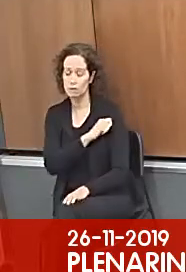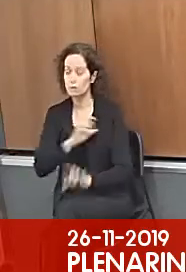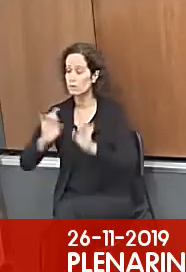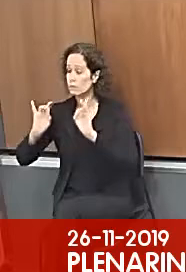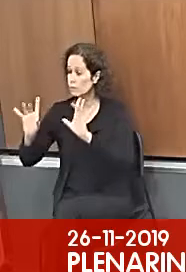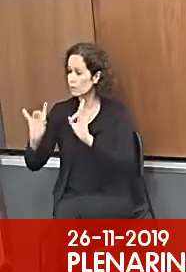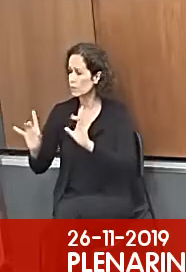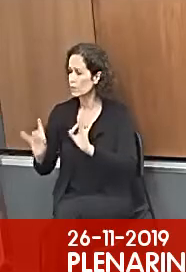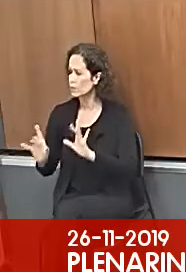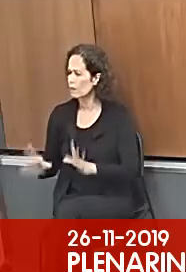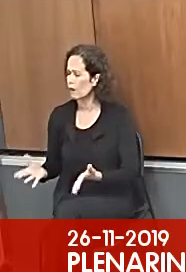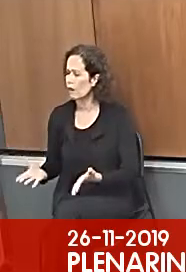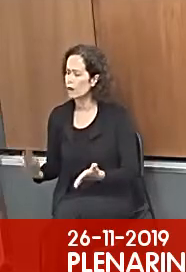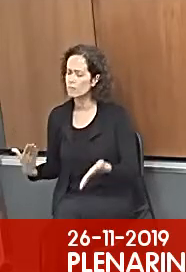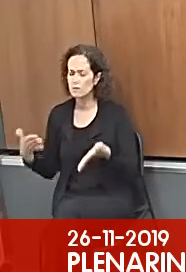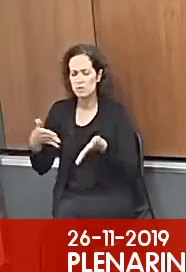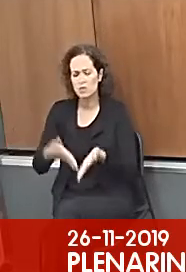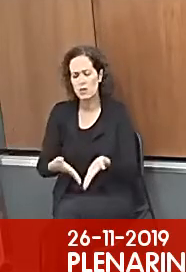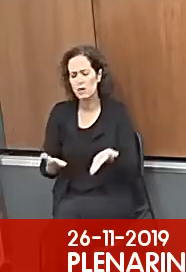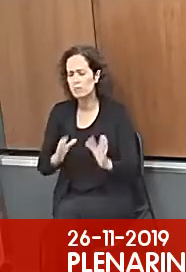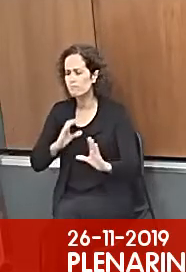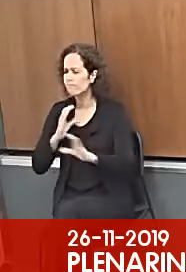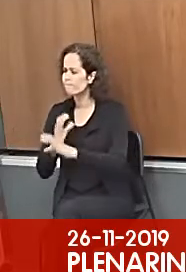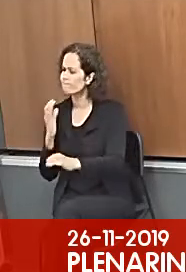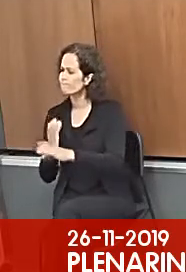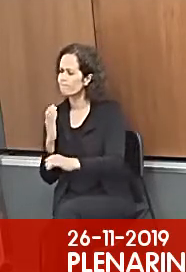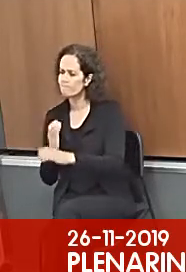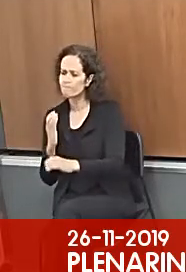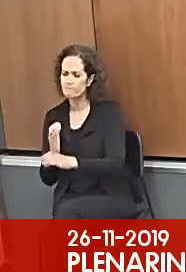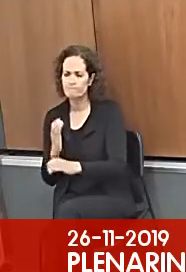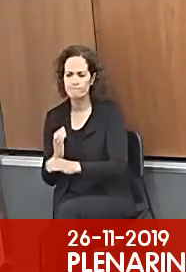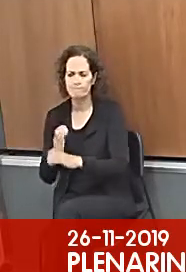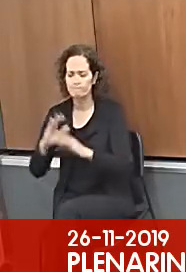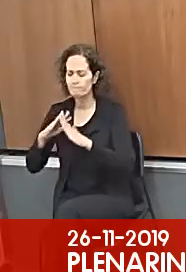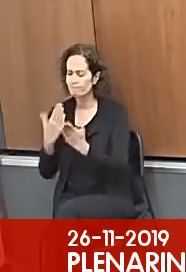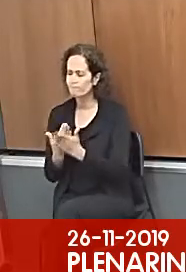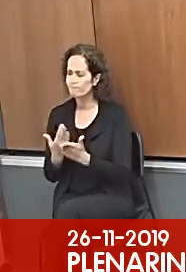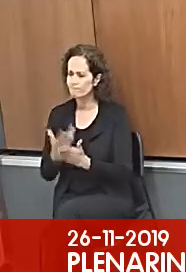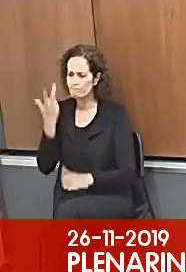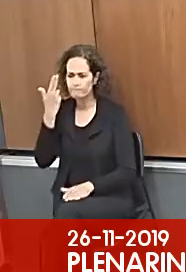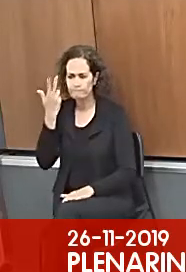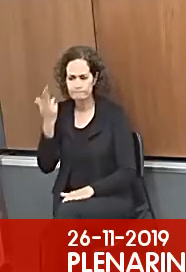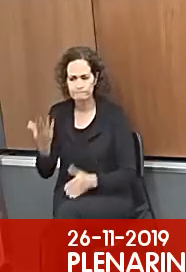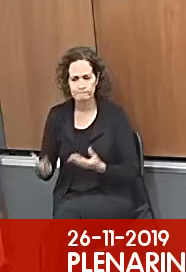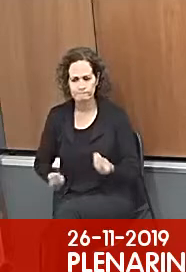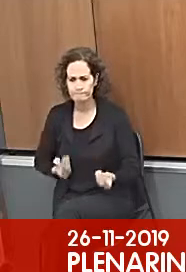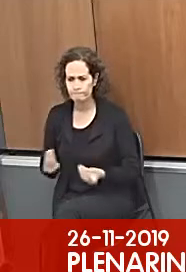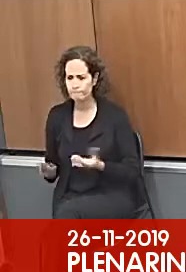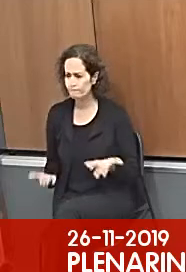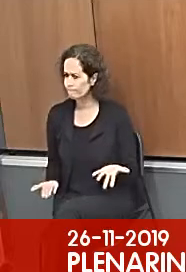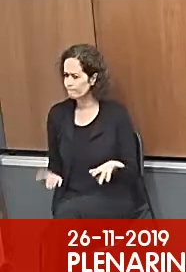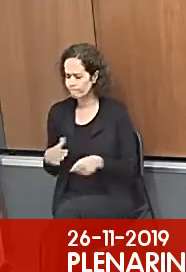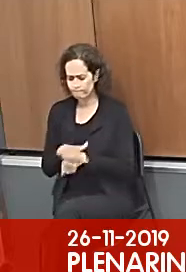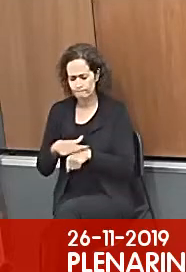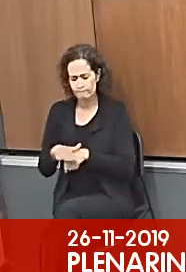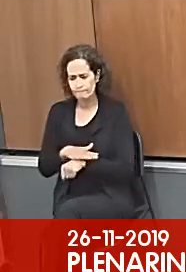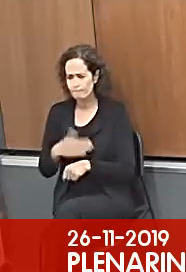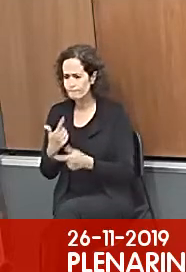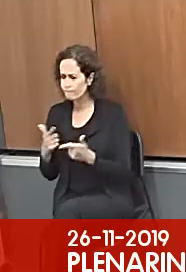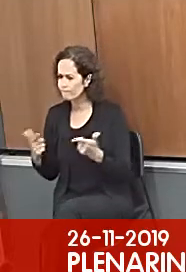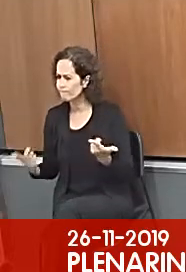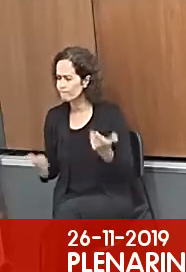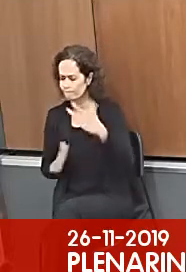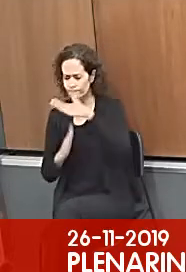vai integrado, ele não comunica com o aluno da escola comum. Não tem jeito, não tem conversa, não tem